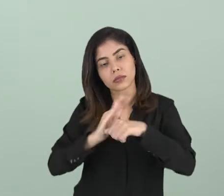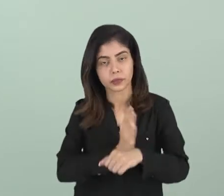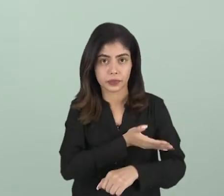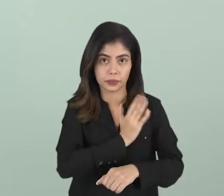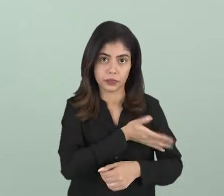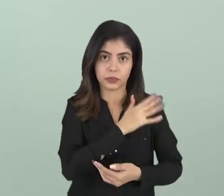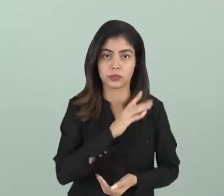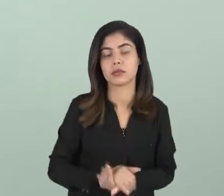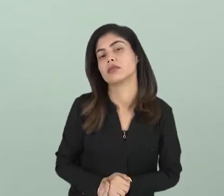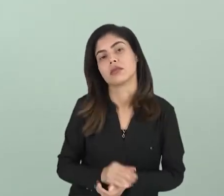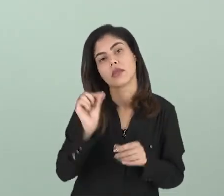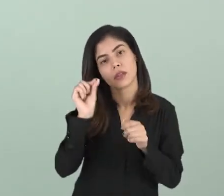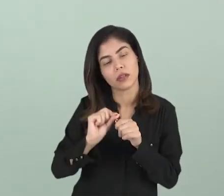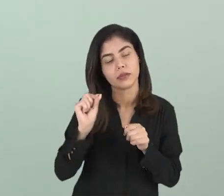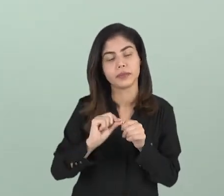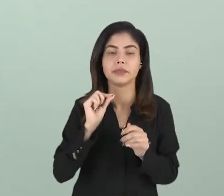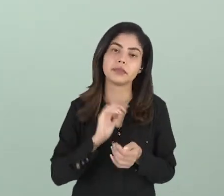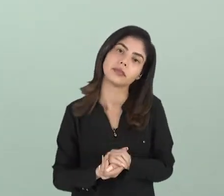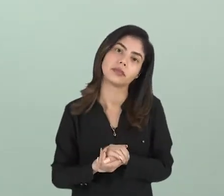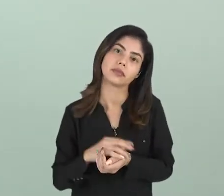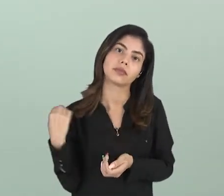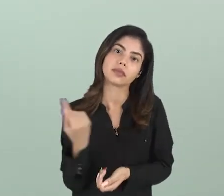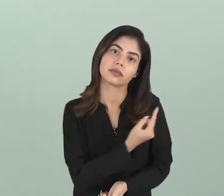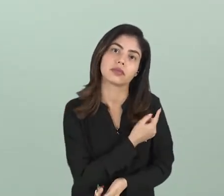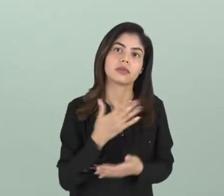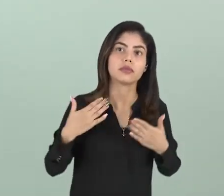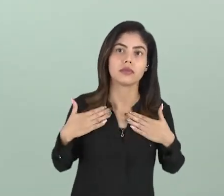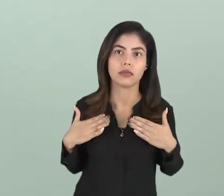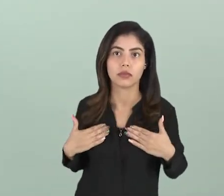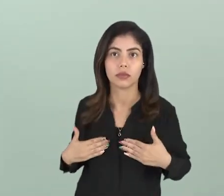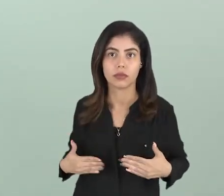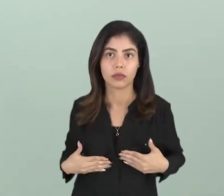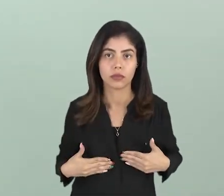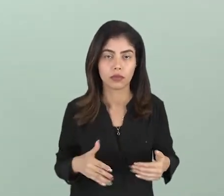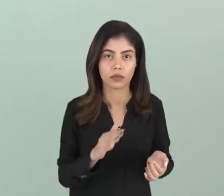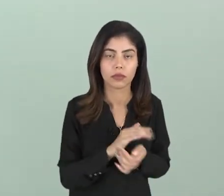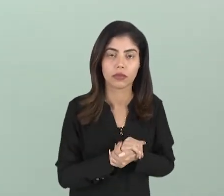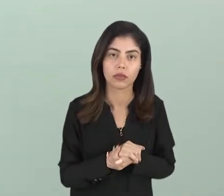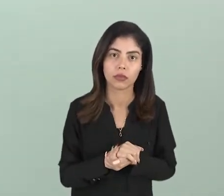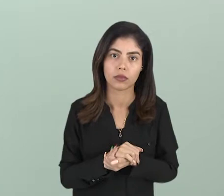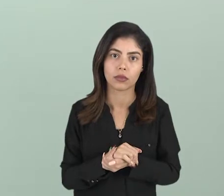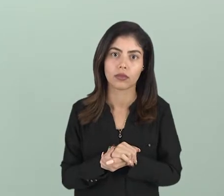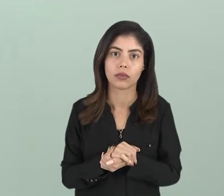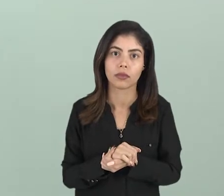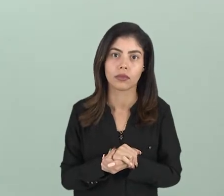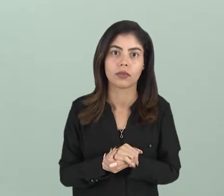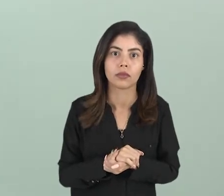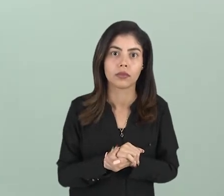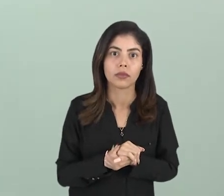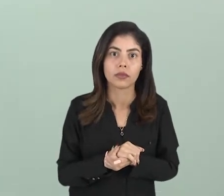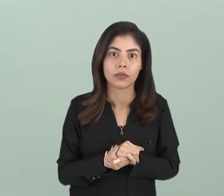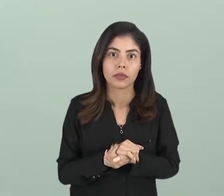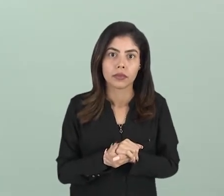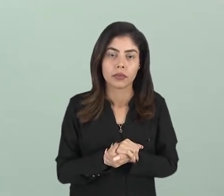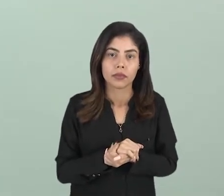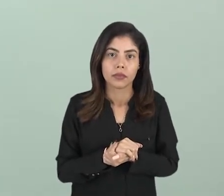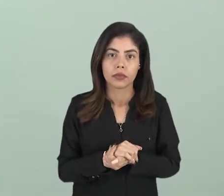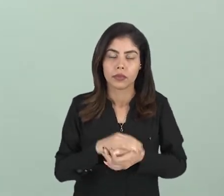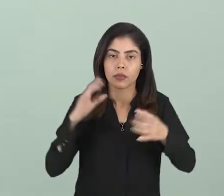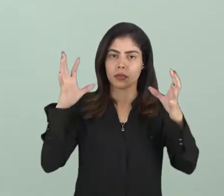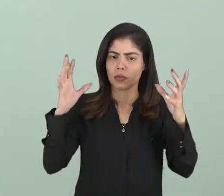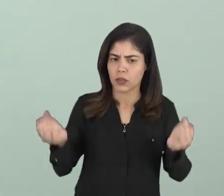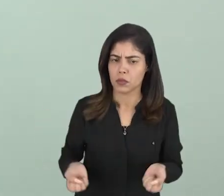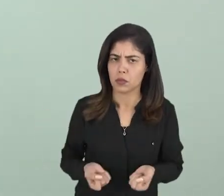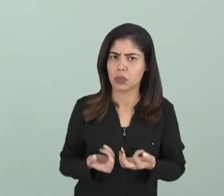pelo tecido cardíaco, fazendo com que o nosso organismo ele tenha